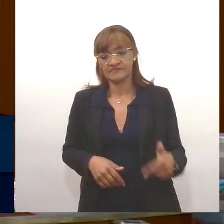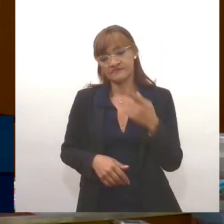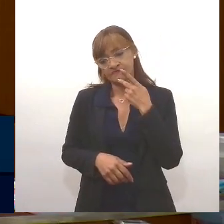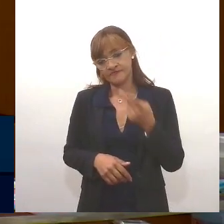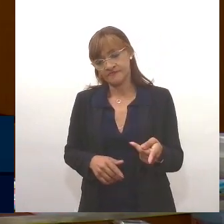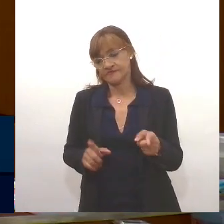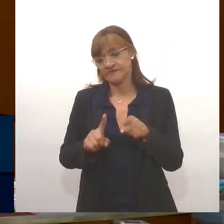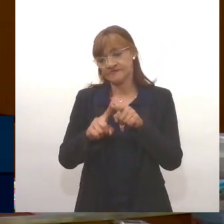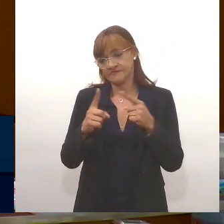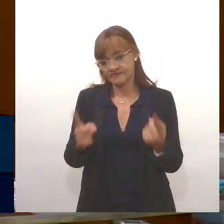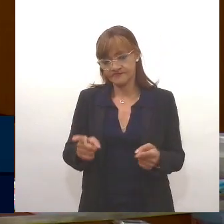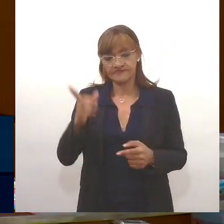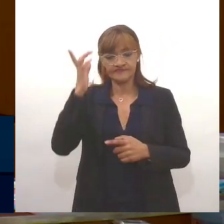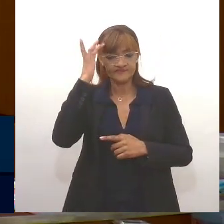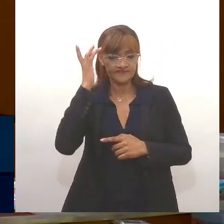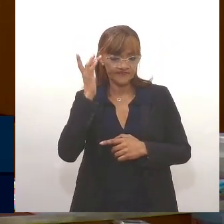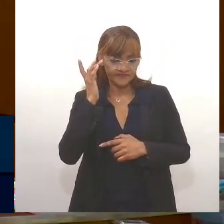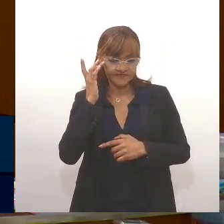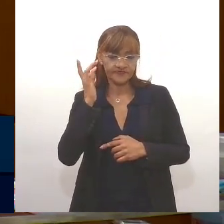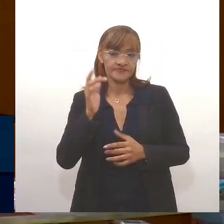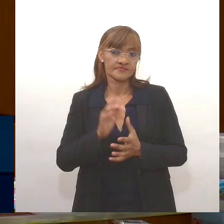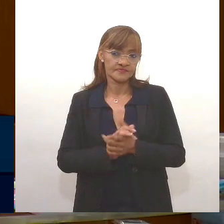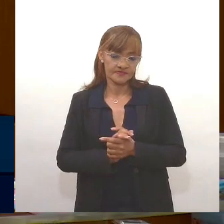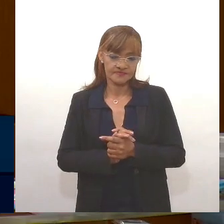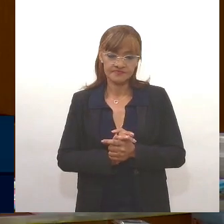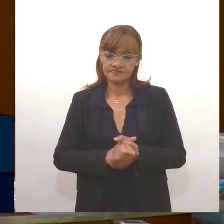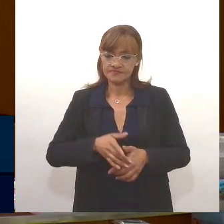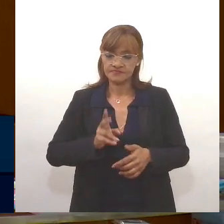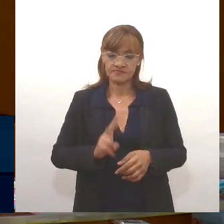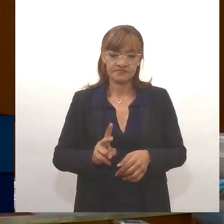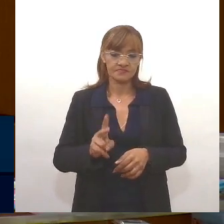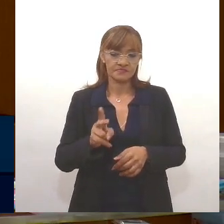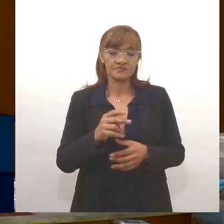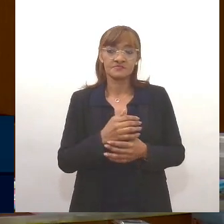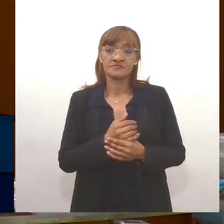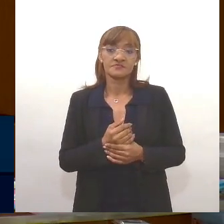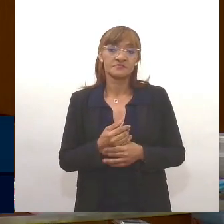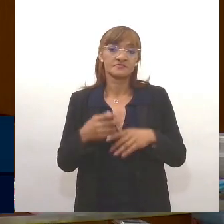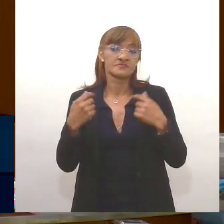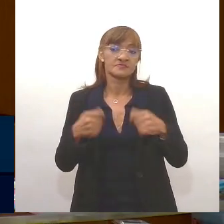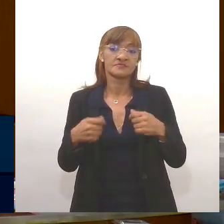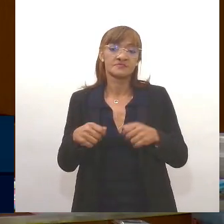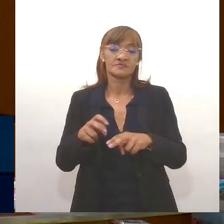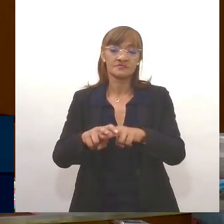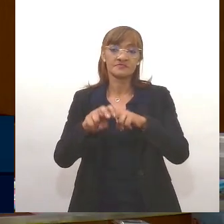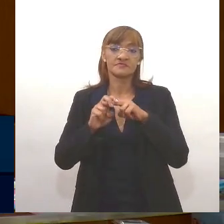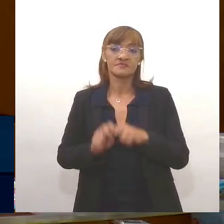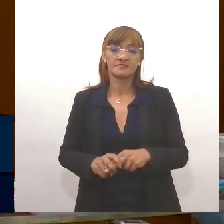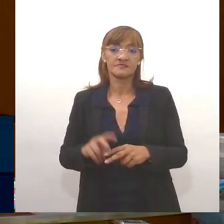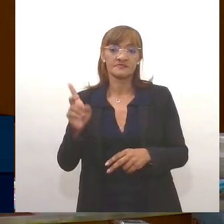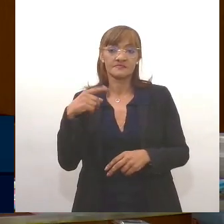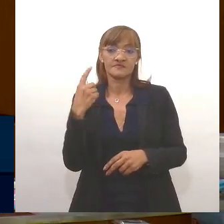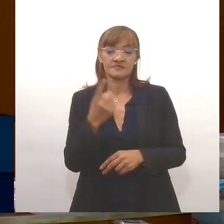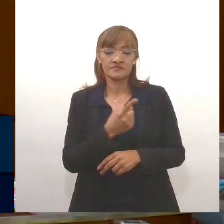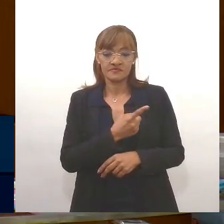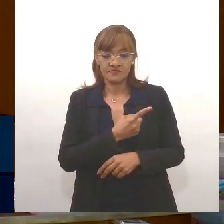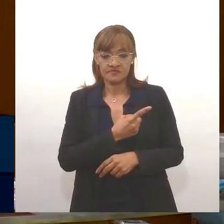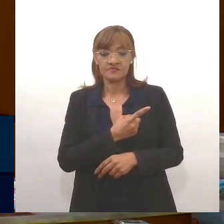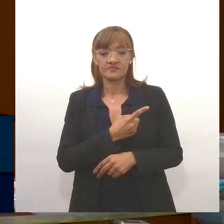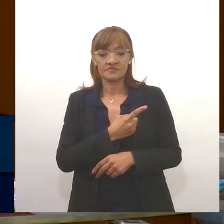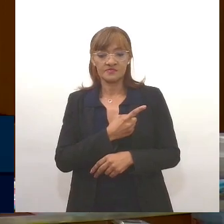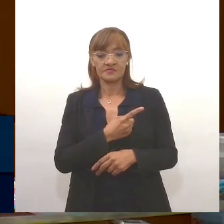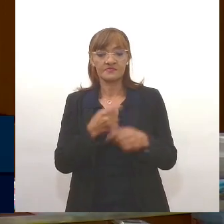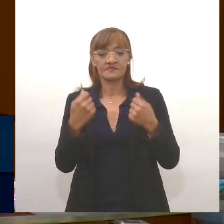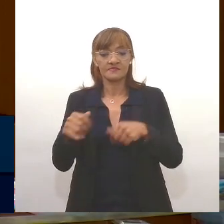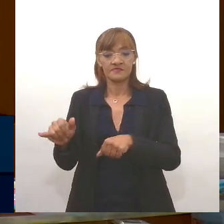esse discurso são eh necessários por isso que a gente precisa de estratégia para